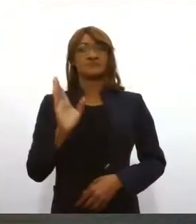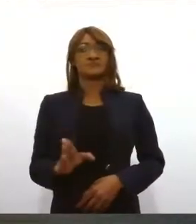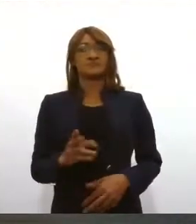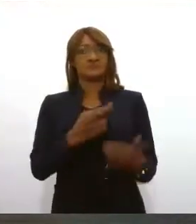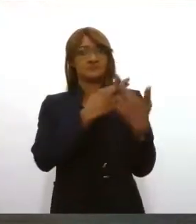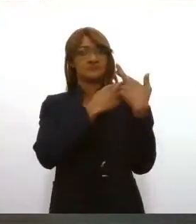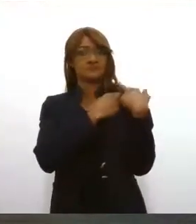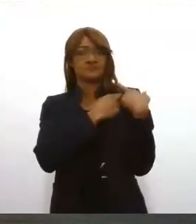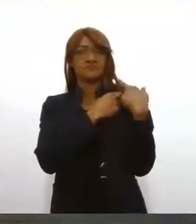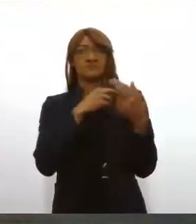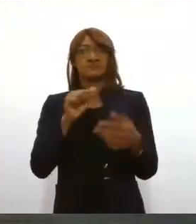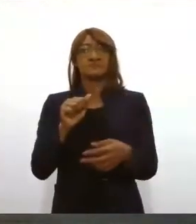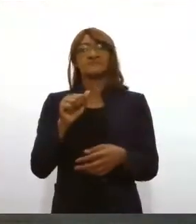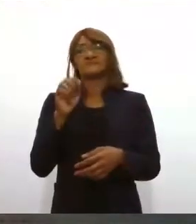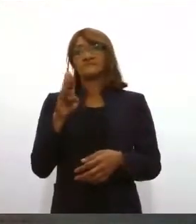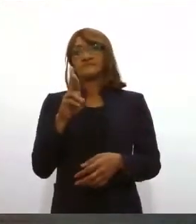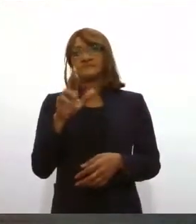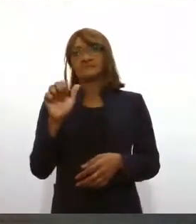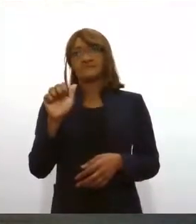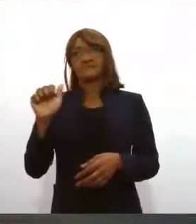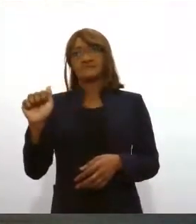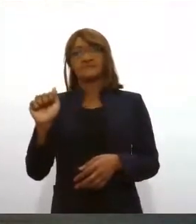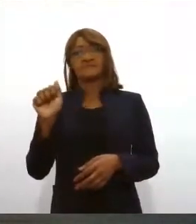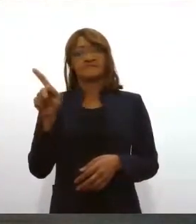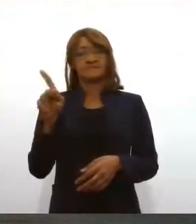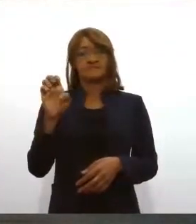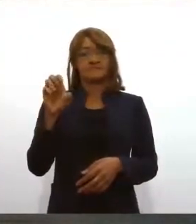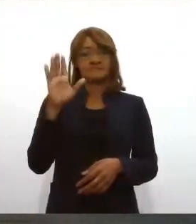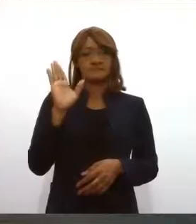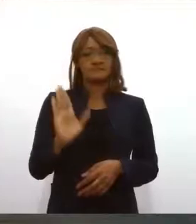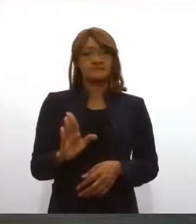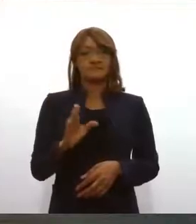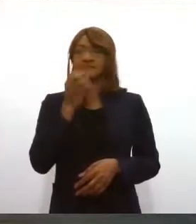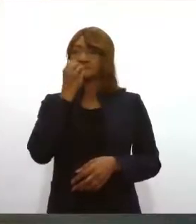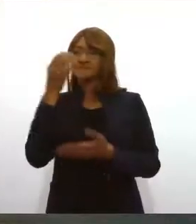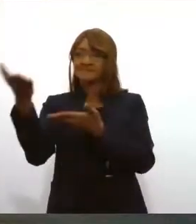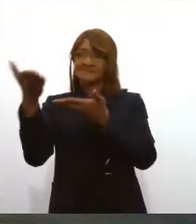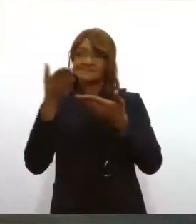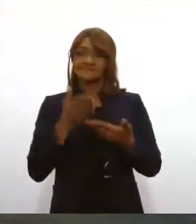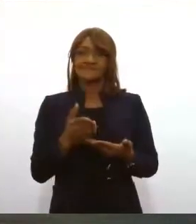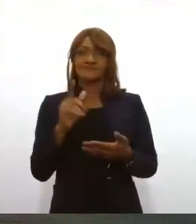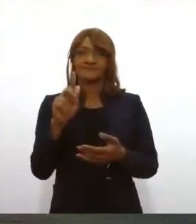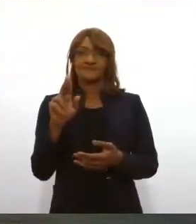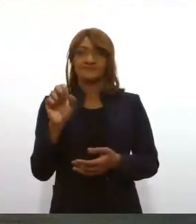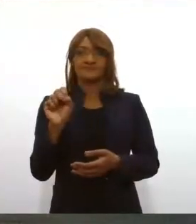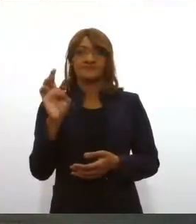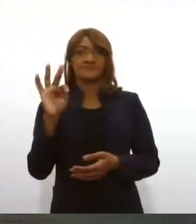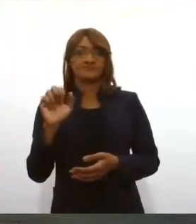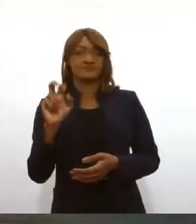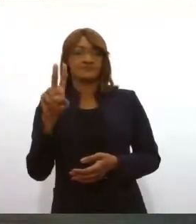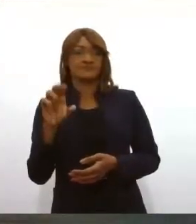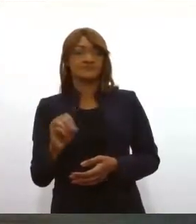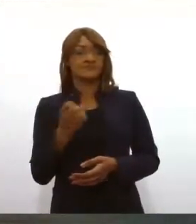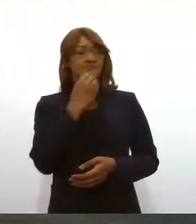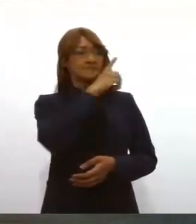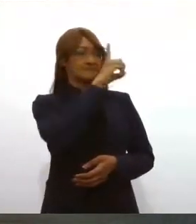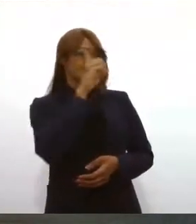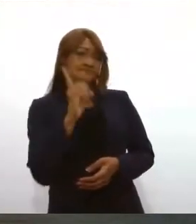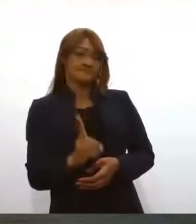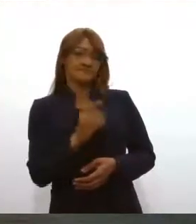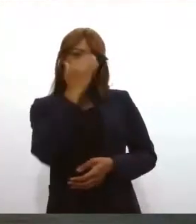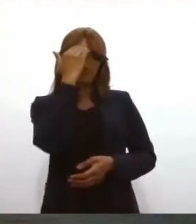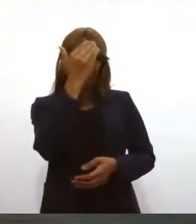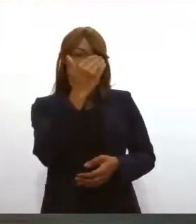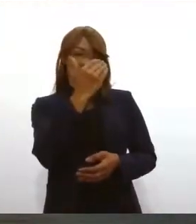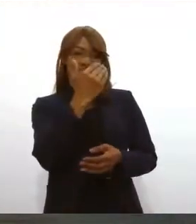ABRAP. Seja bem-vindo ao Jornal da Alese, Gustavo. Bom dia. Bom dia, muito obrigado pelo convite. Eu